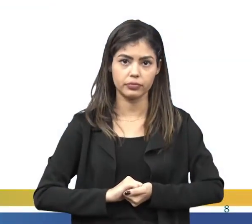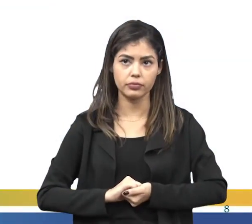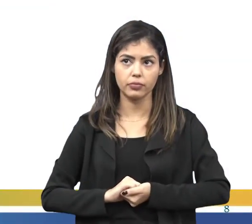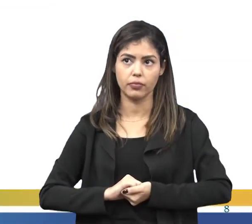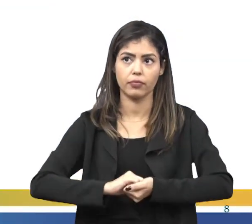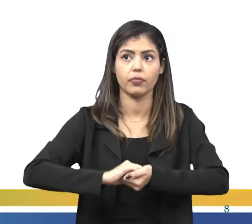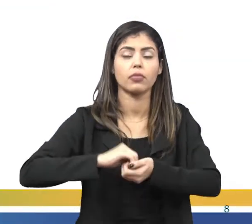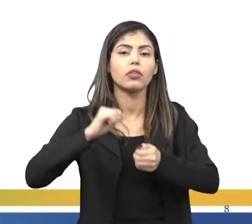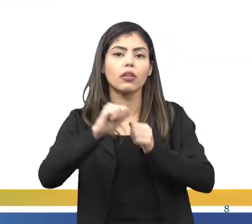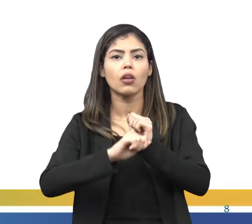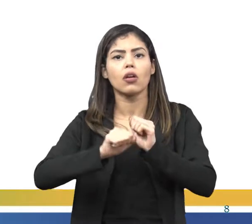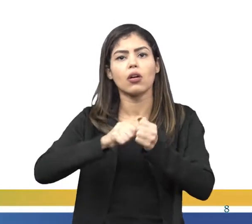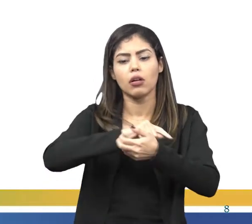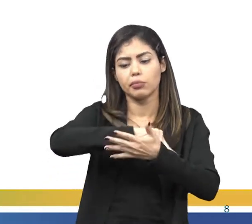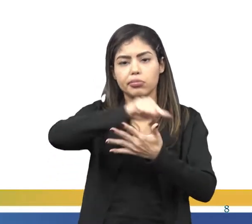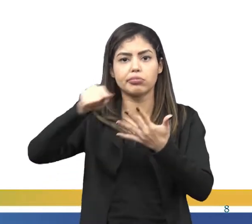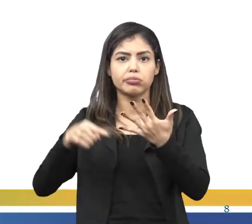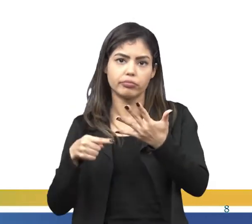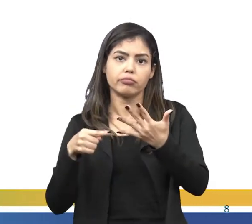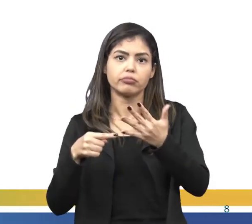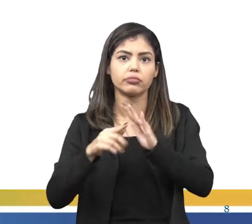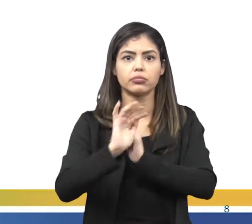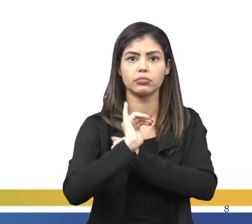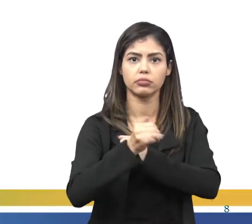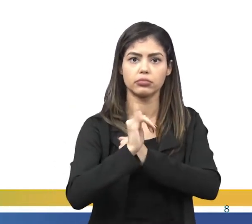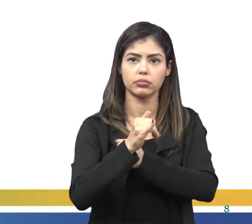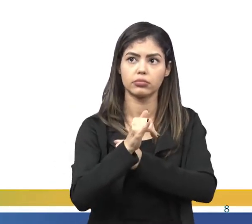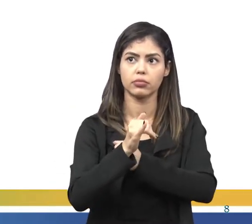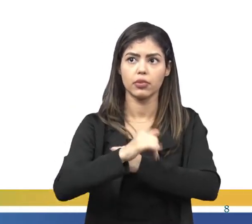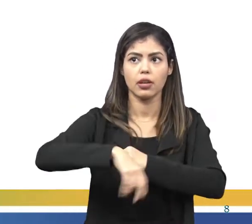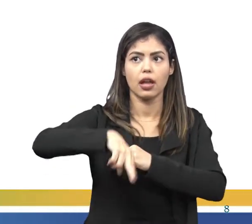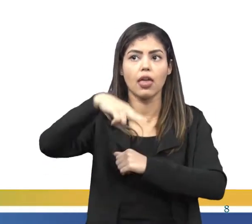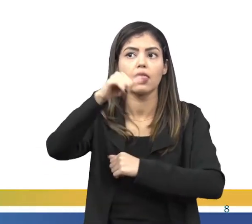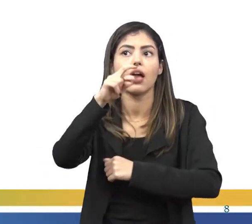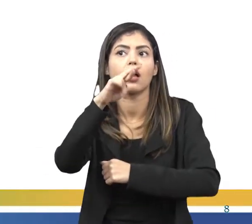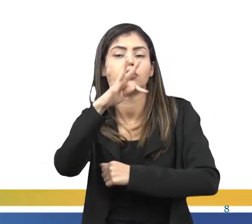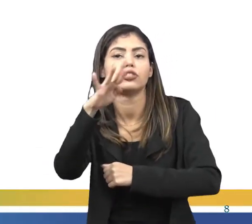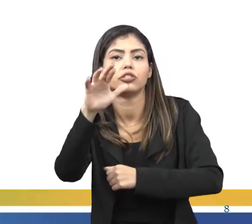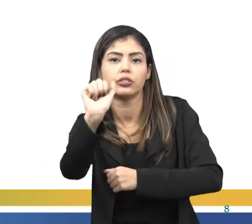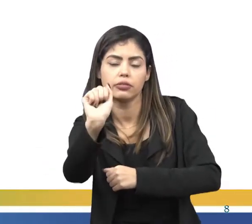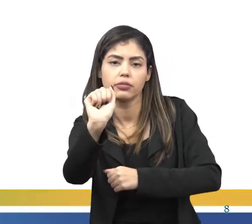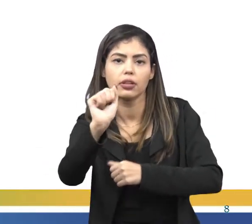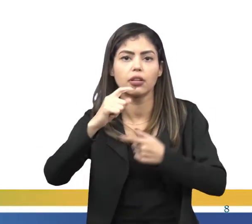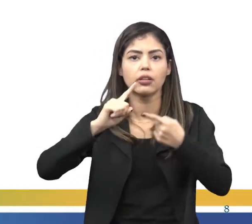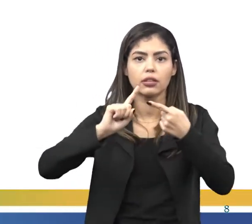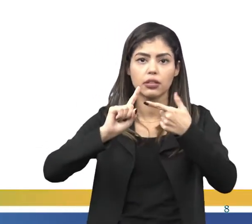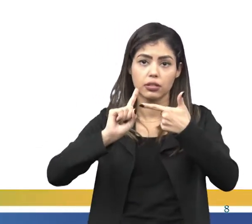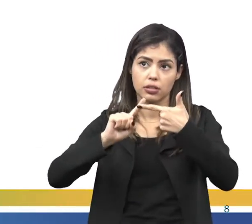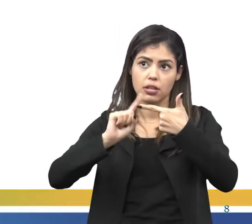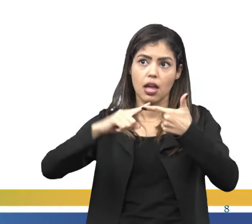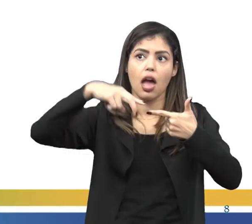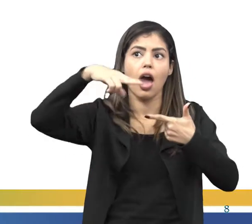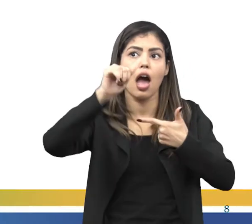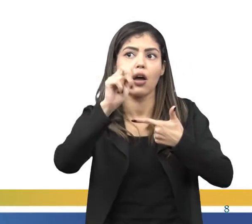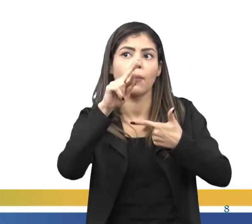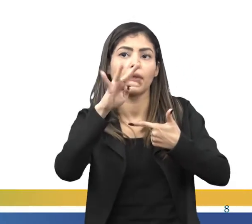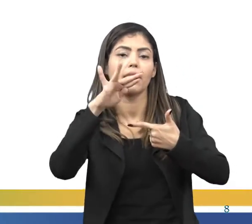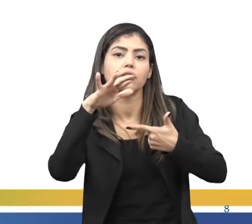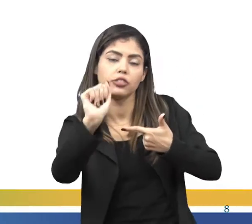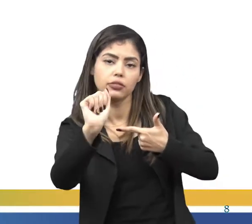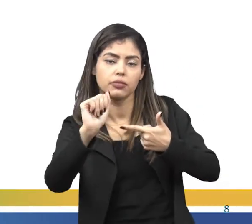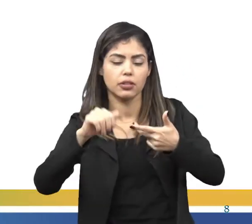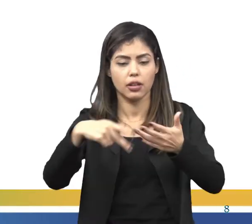Tipos de crônica: narrativa, argumentativa e poética. São essas três as mais